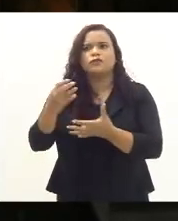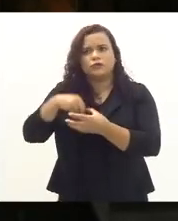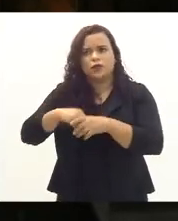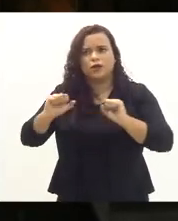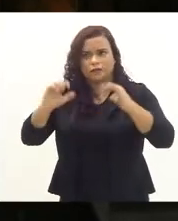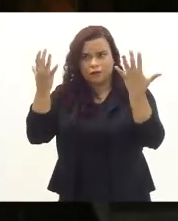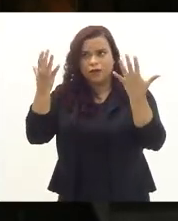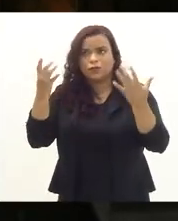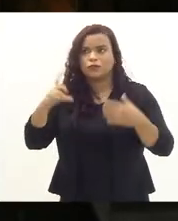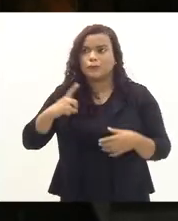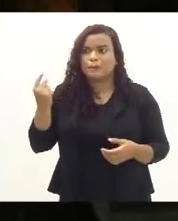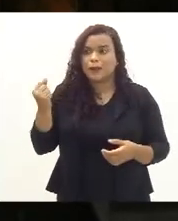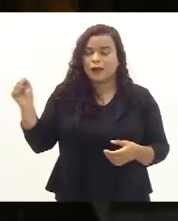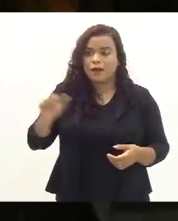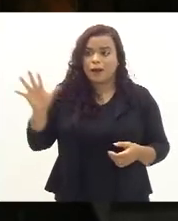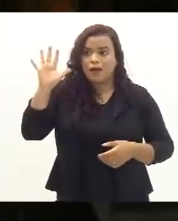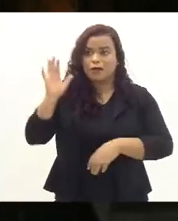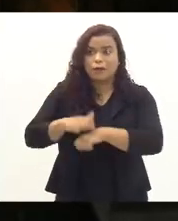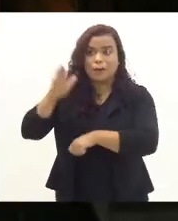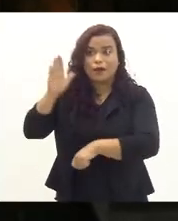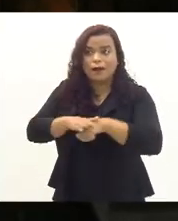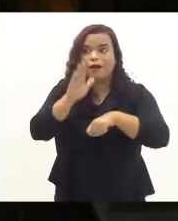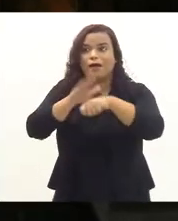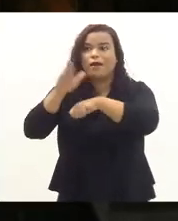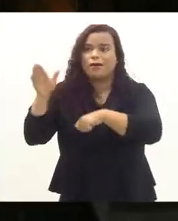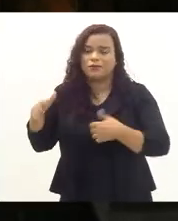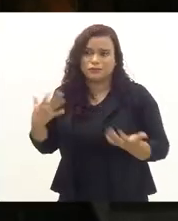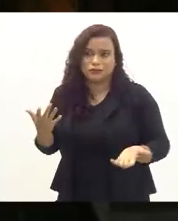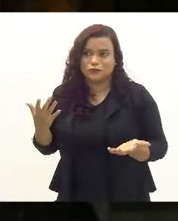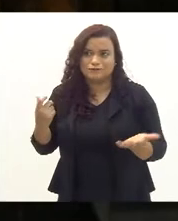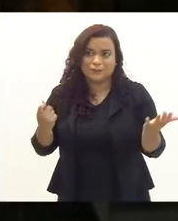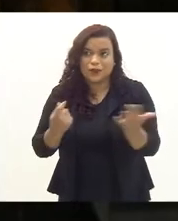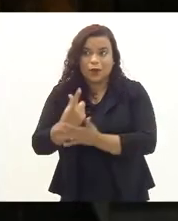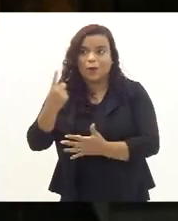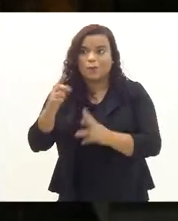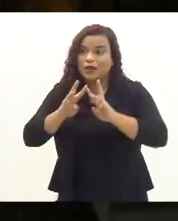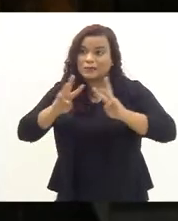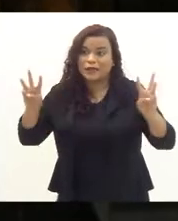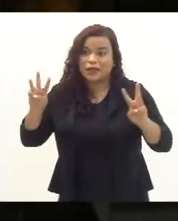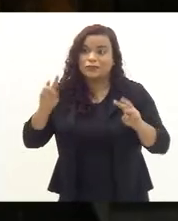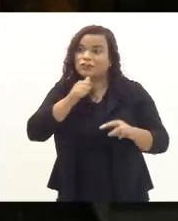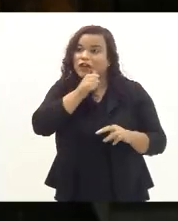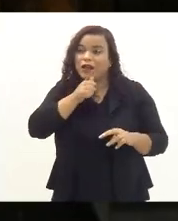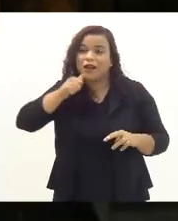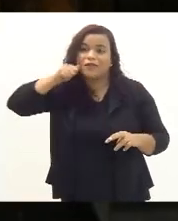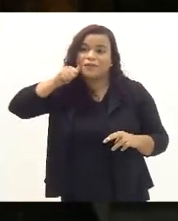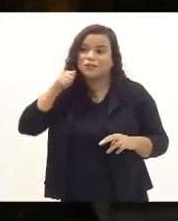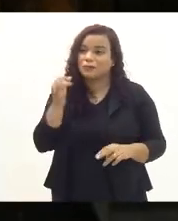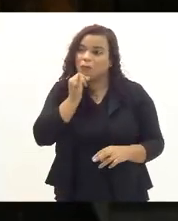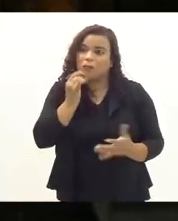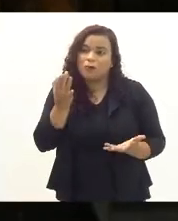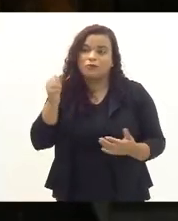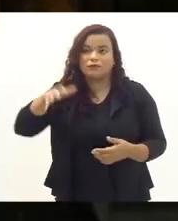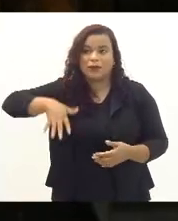estavam com preços mais altos do que a gente poderia comprar com facilidade pelo site da Amazon